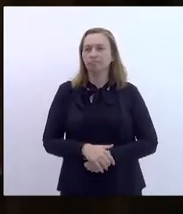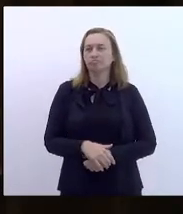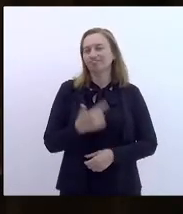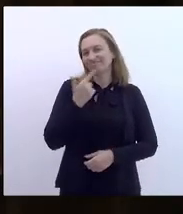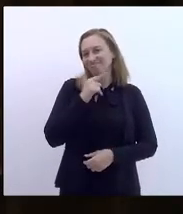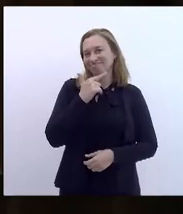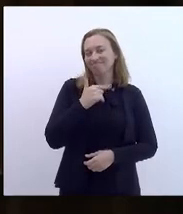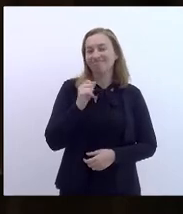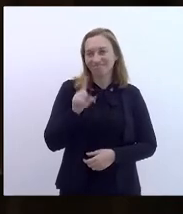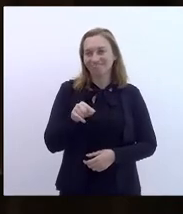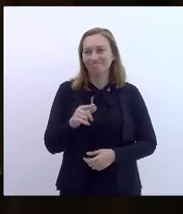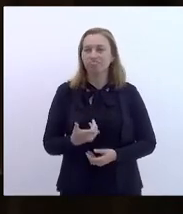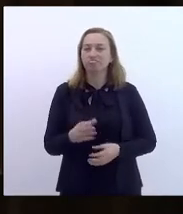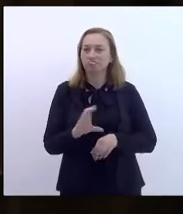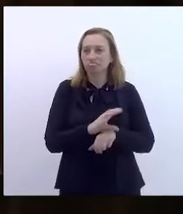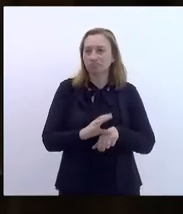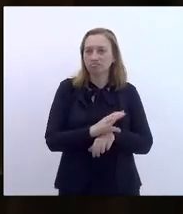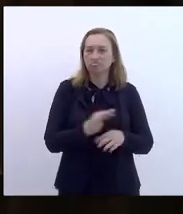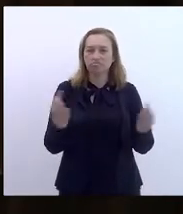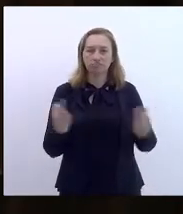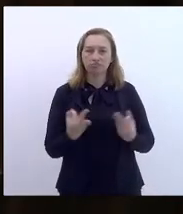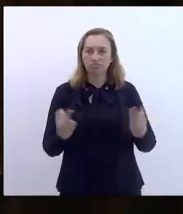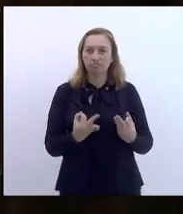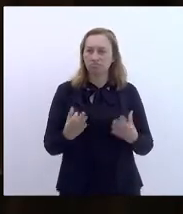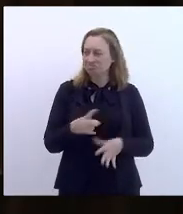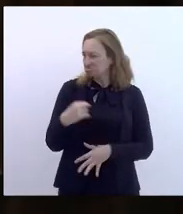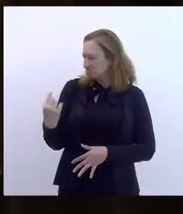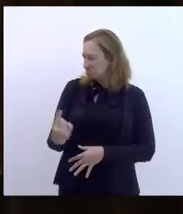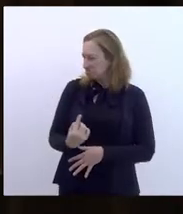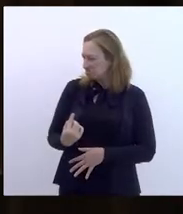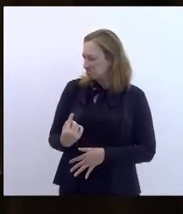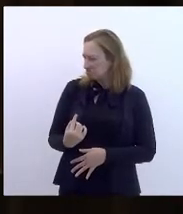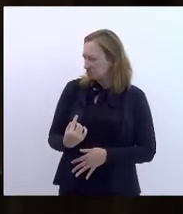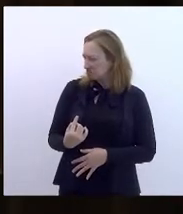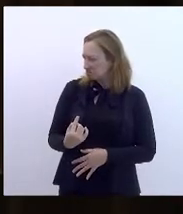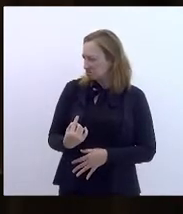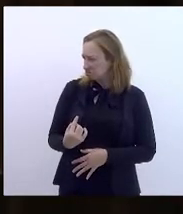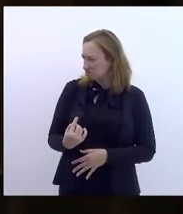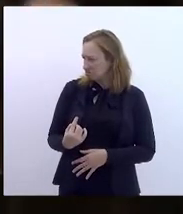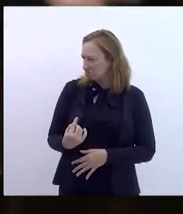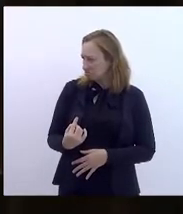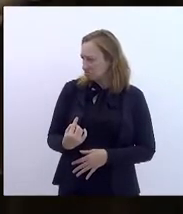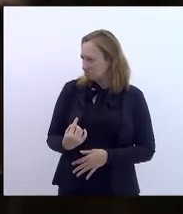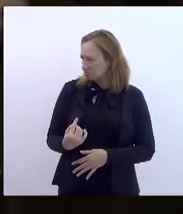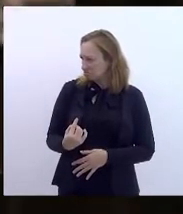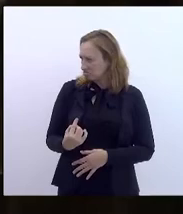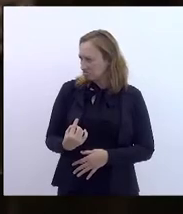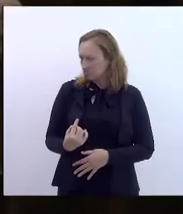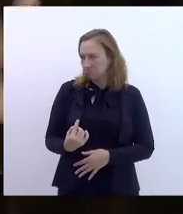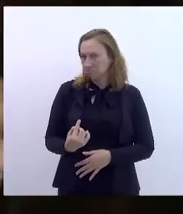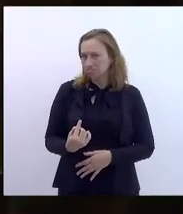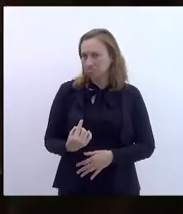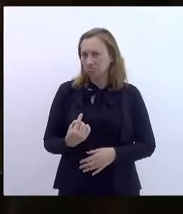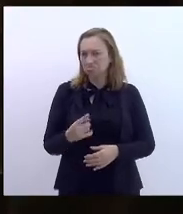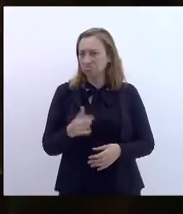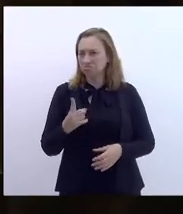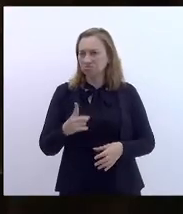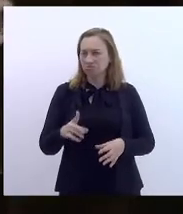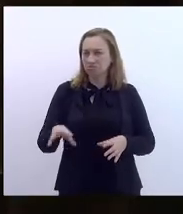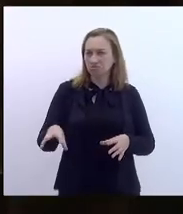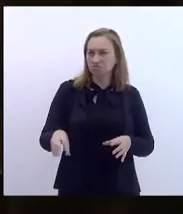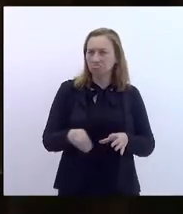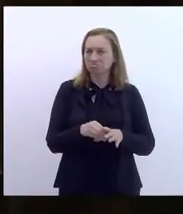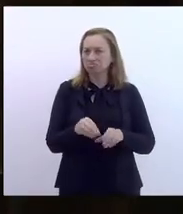Engraçado isso né constituição perfeita e nós não temos nós não estamos constituídos na prática